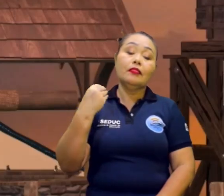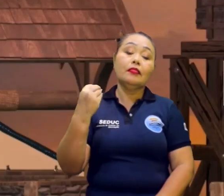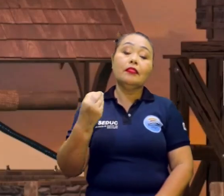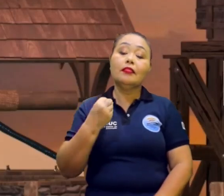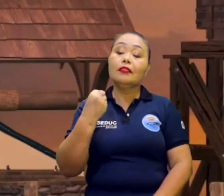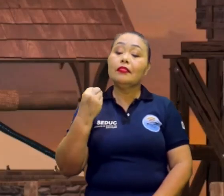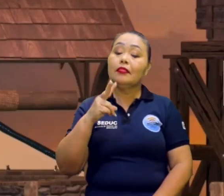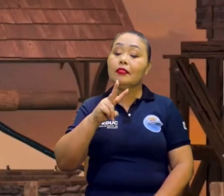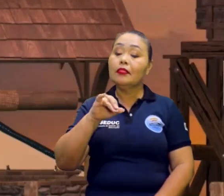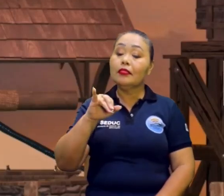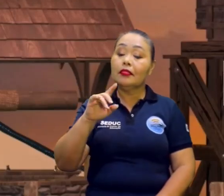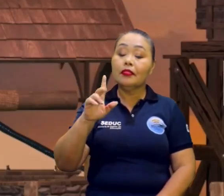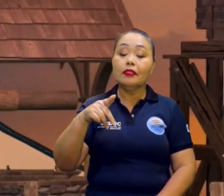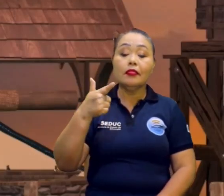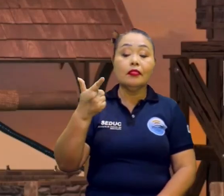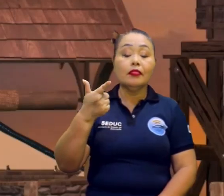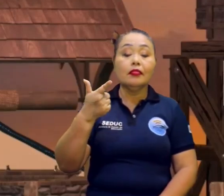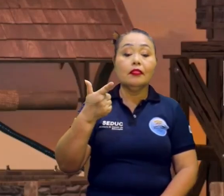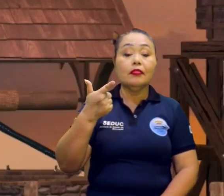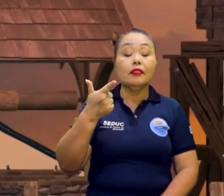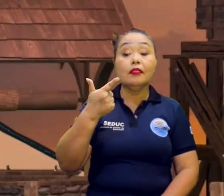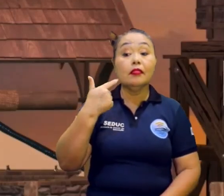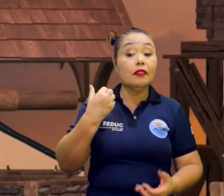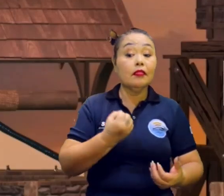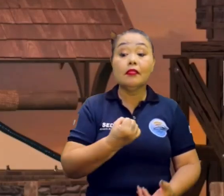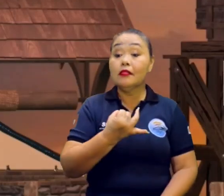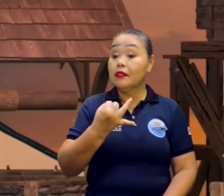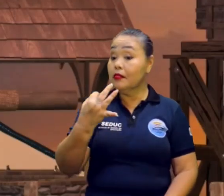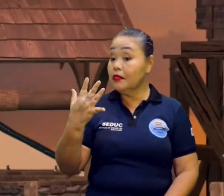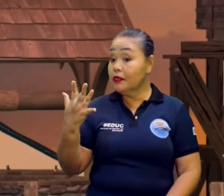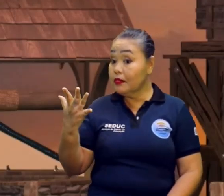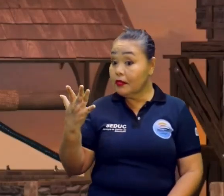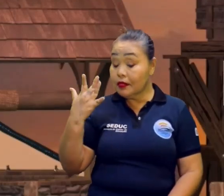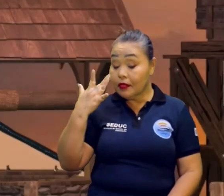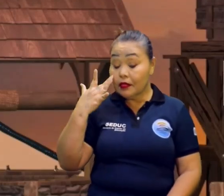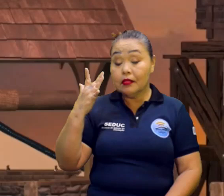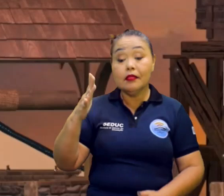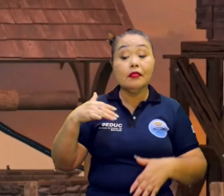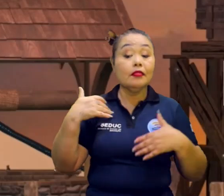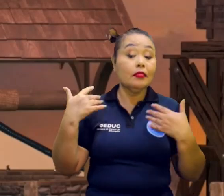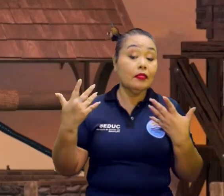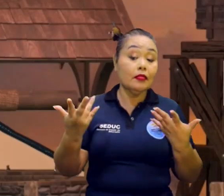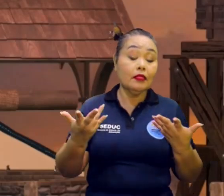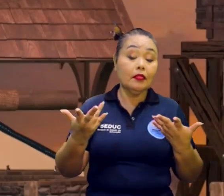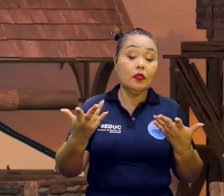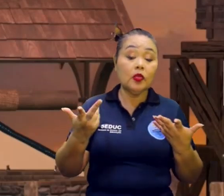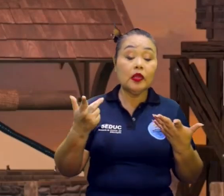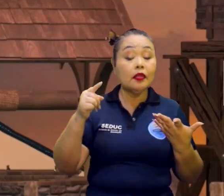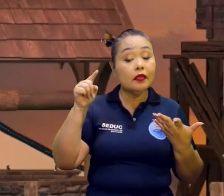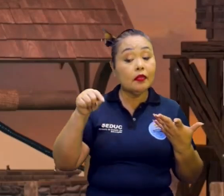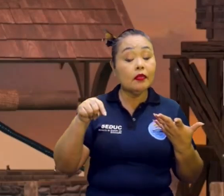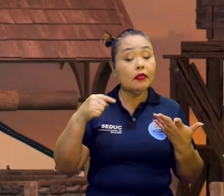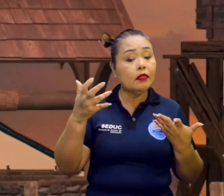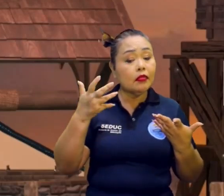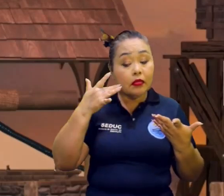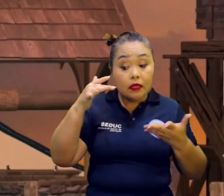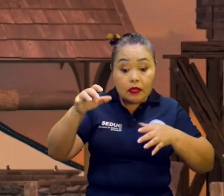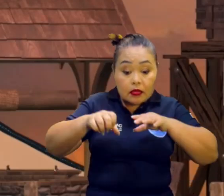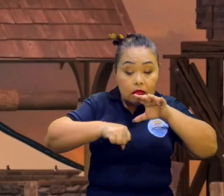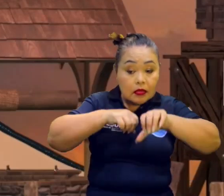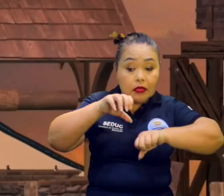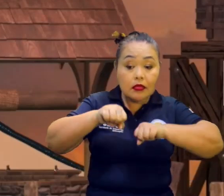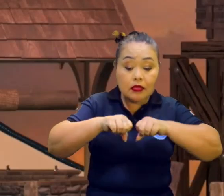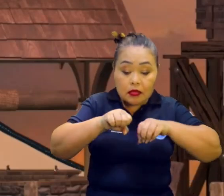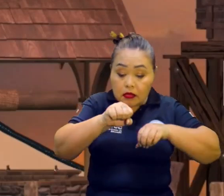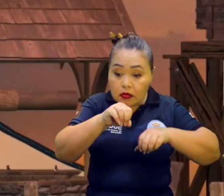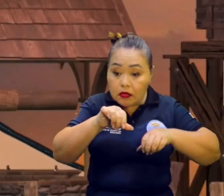obter ou a quantidade, a qualidade daquilo que ele vai estar retirando do solo,